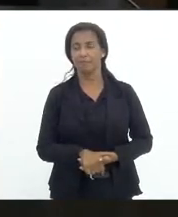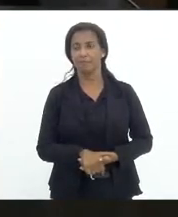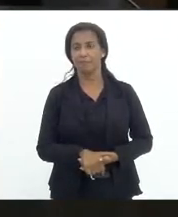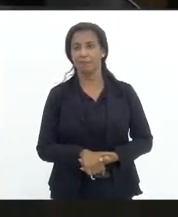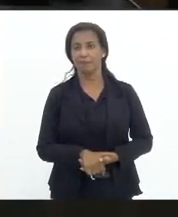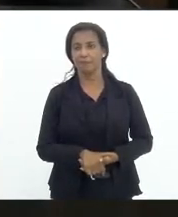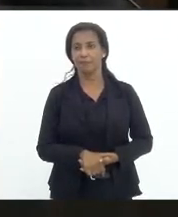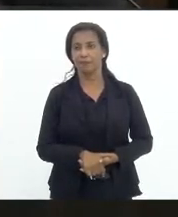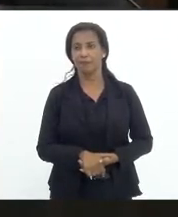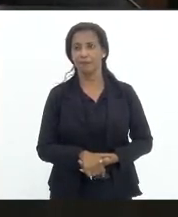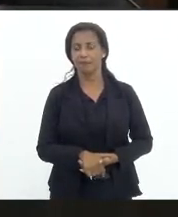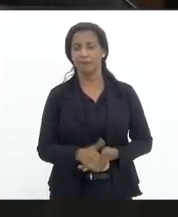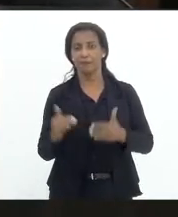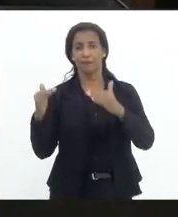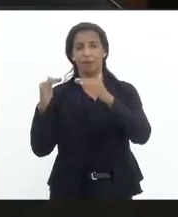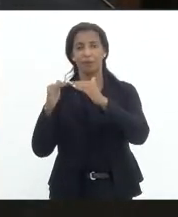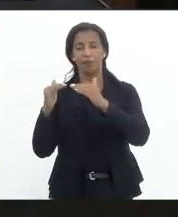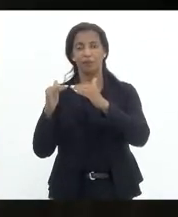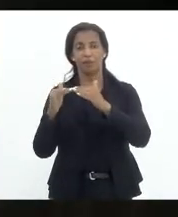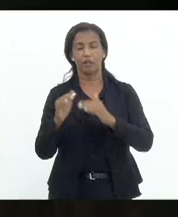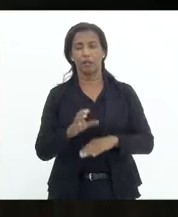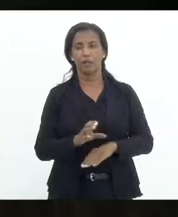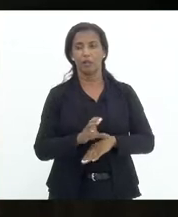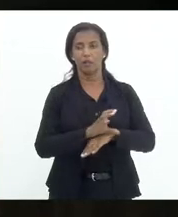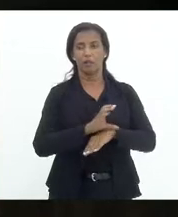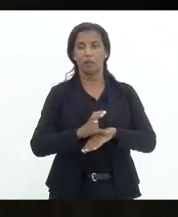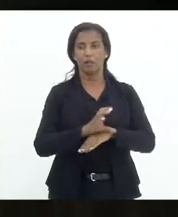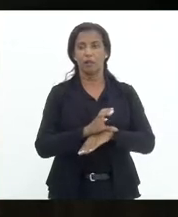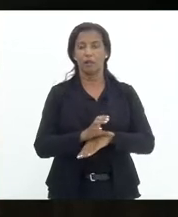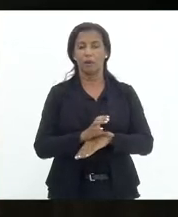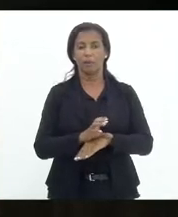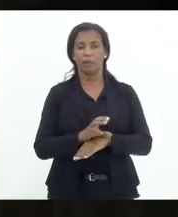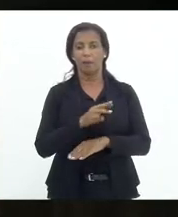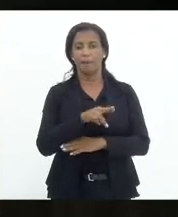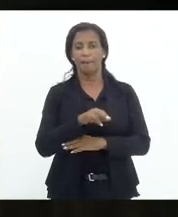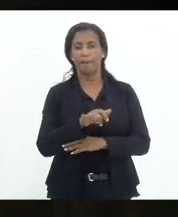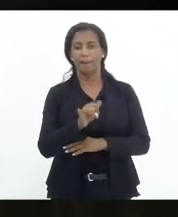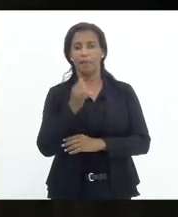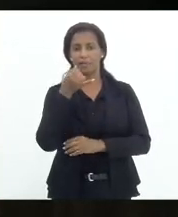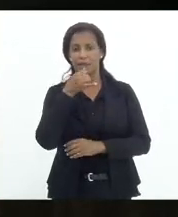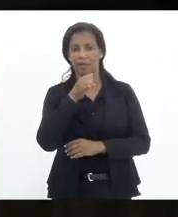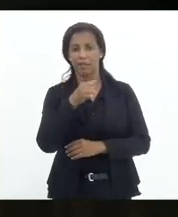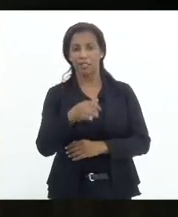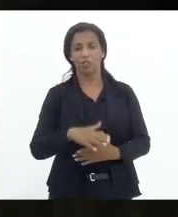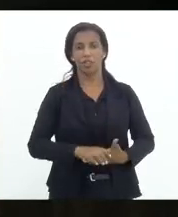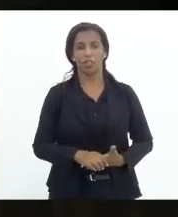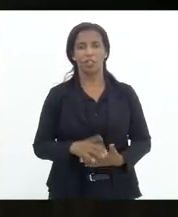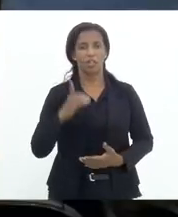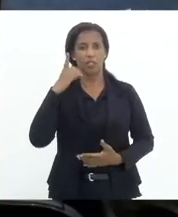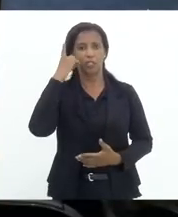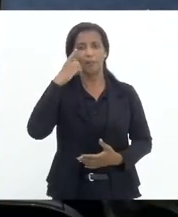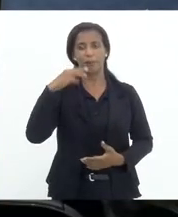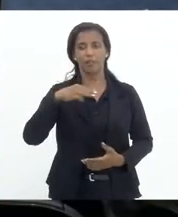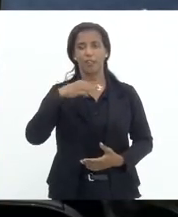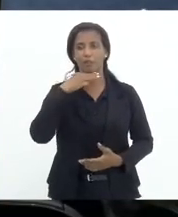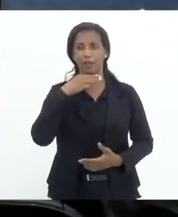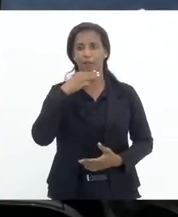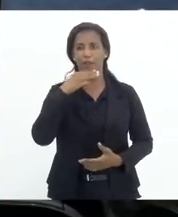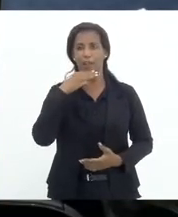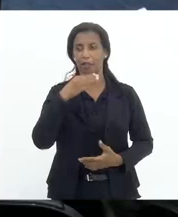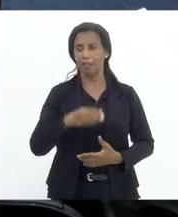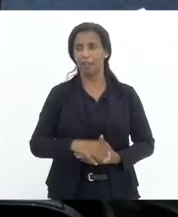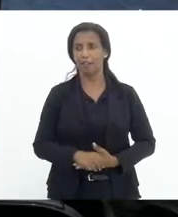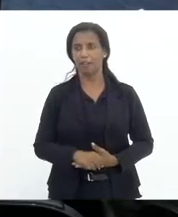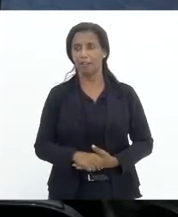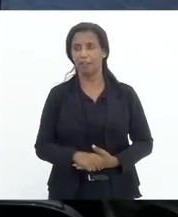é favorável Presidente pela comissão de Minas e energia Deputado Chiquinho da Mangueira Deputado Chiquinho